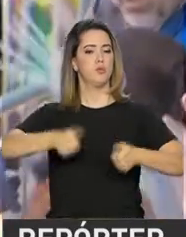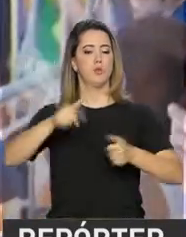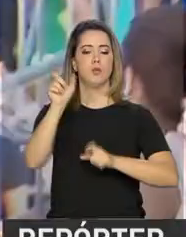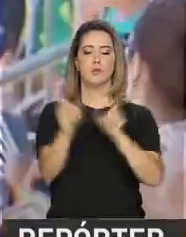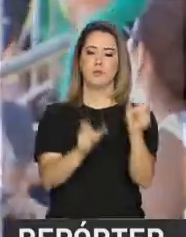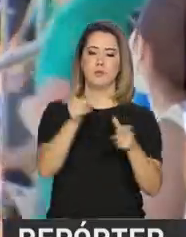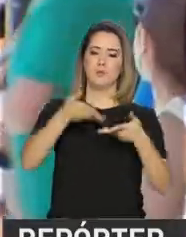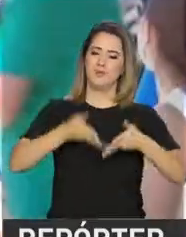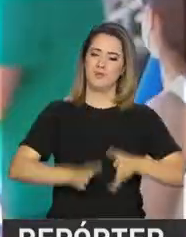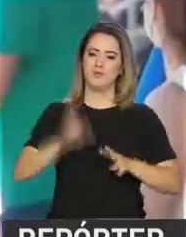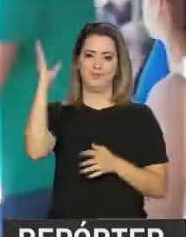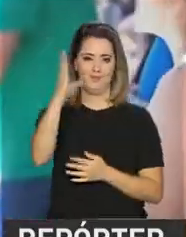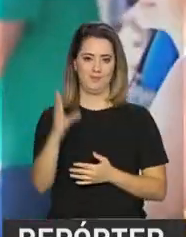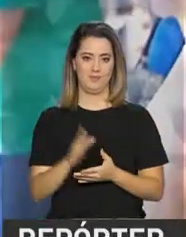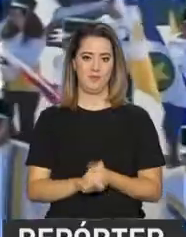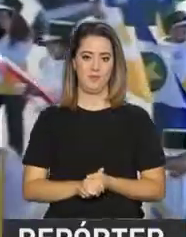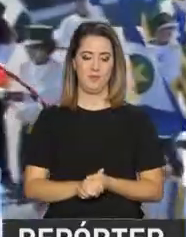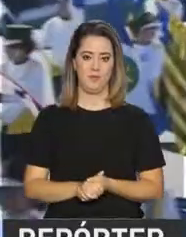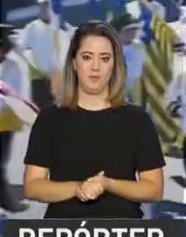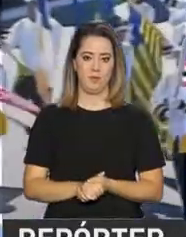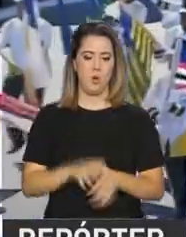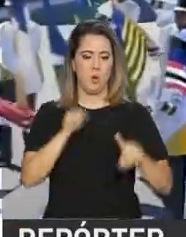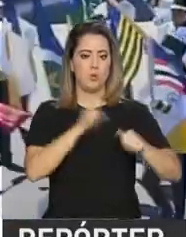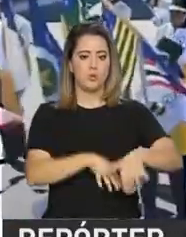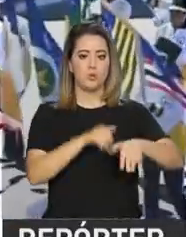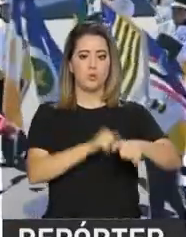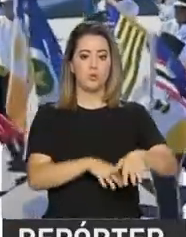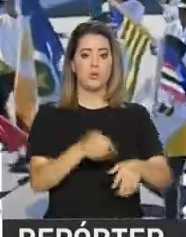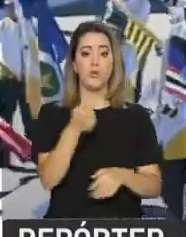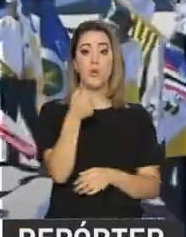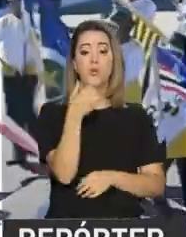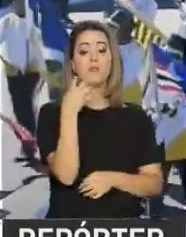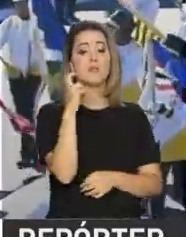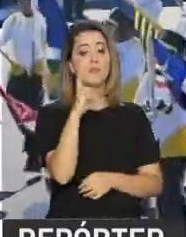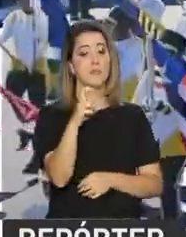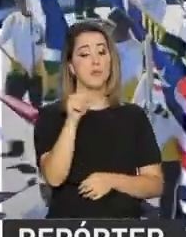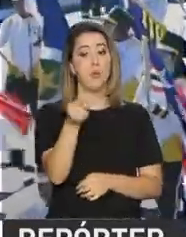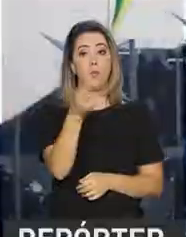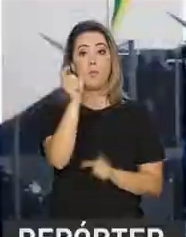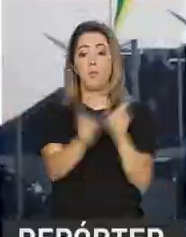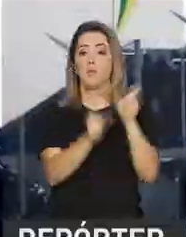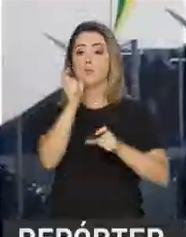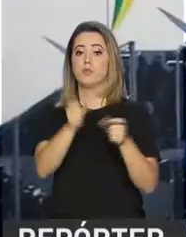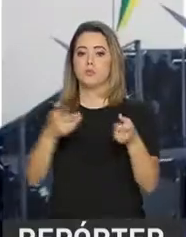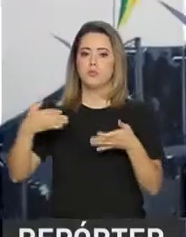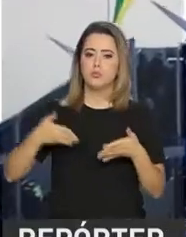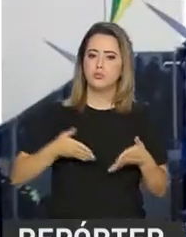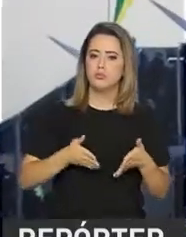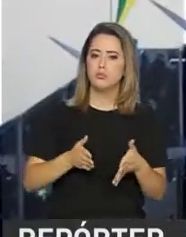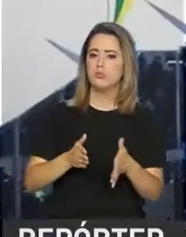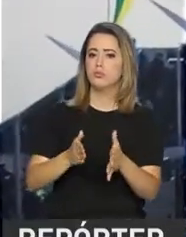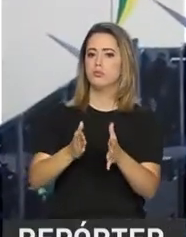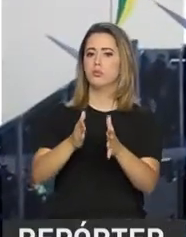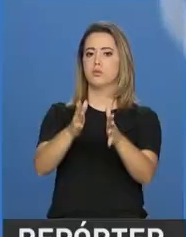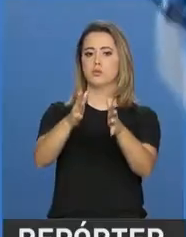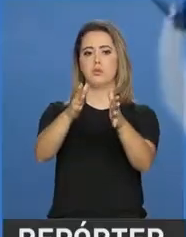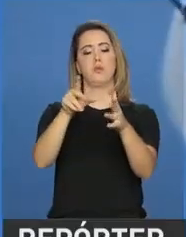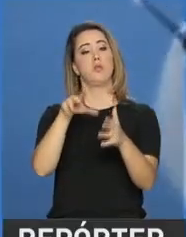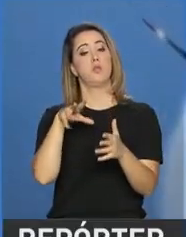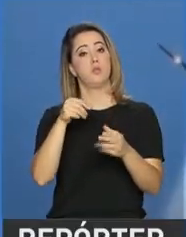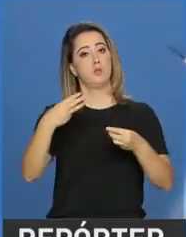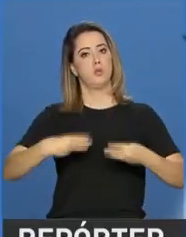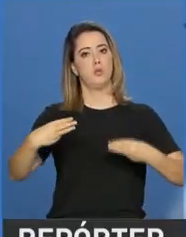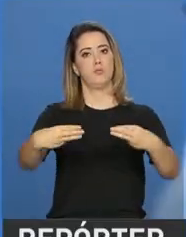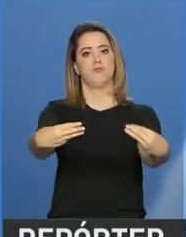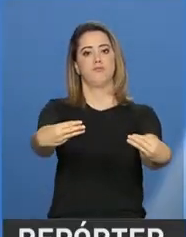e brasileiras o desfile contou com quase 5 mil civis e militares ocorreram toda a esplanada dos ministérios